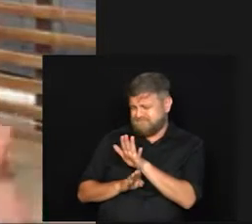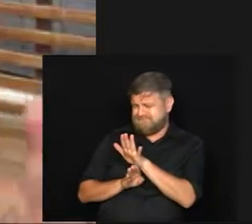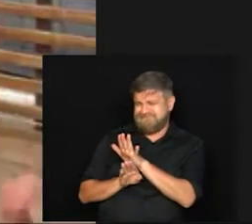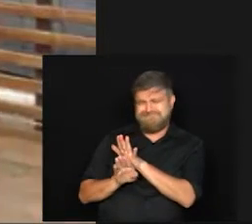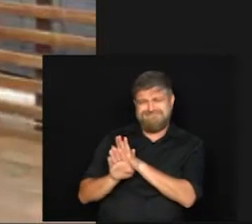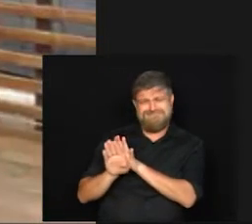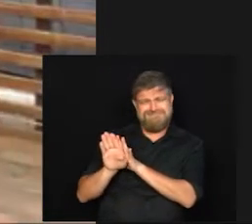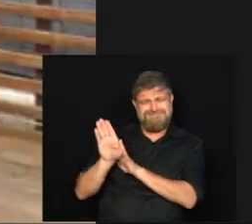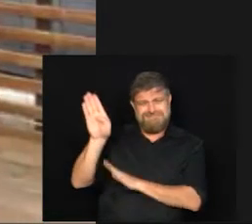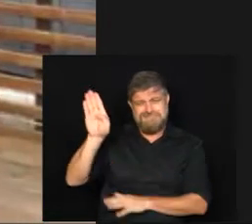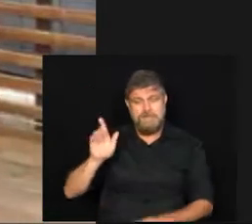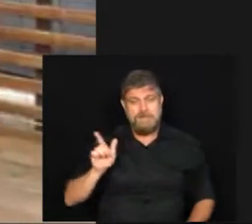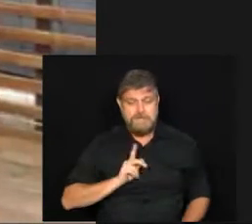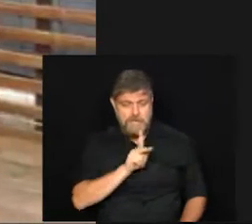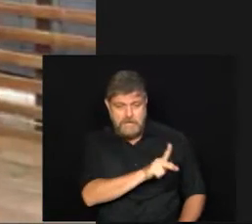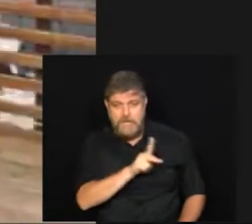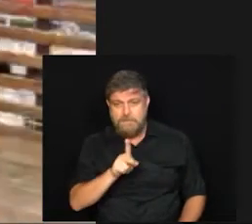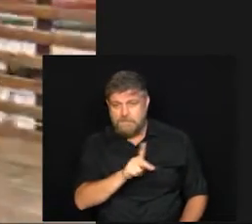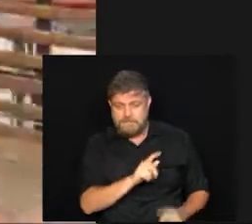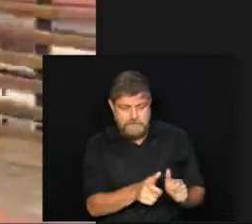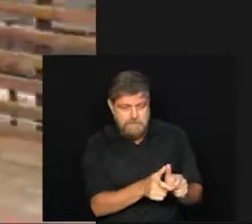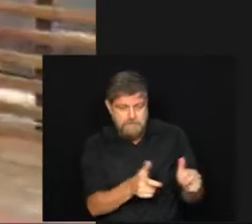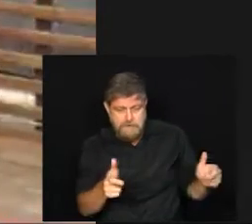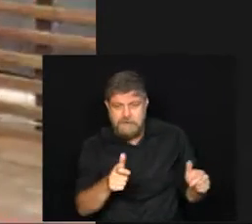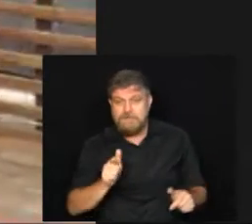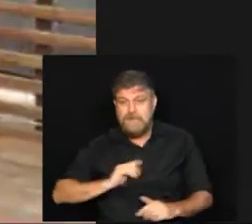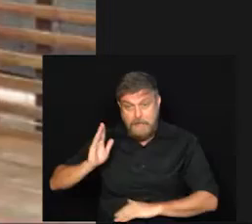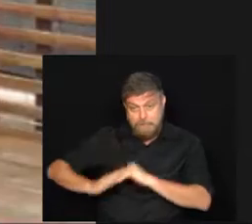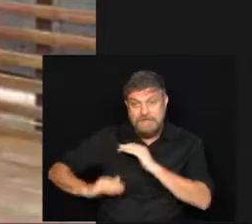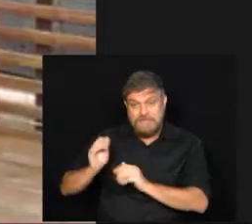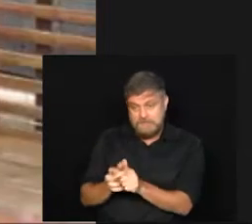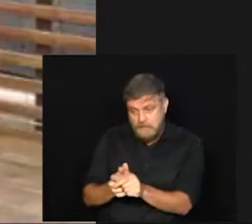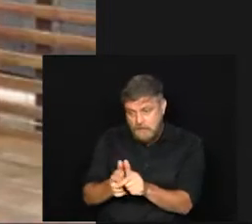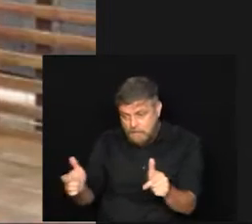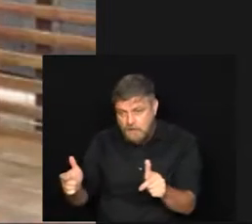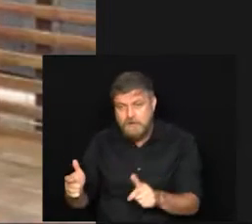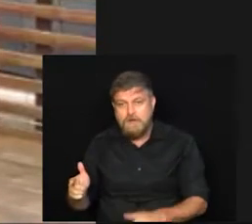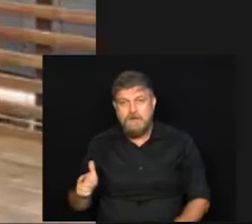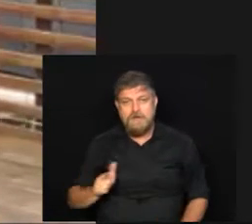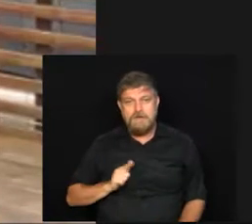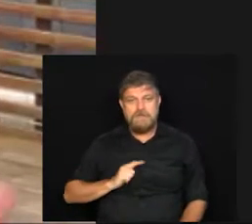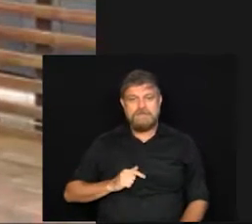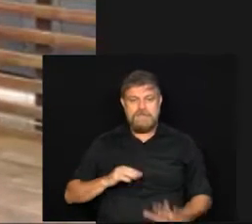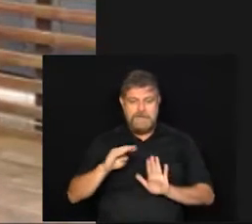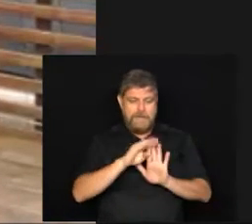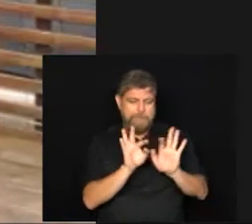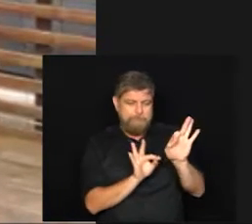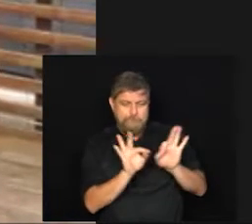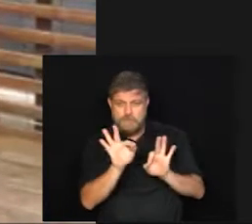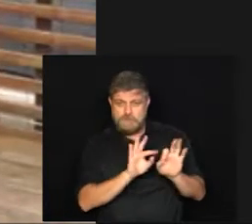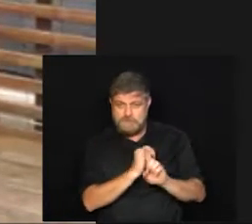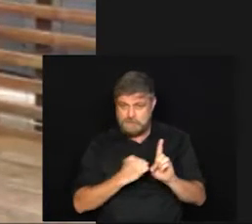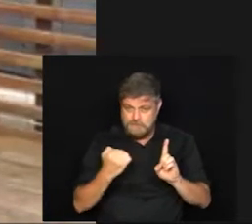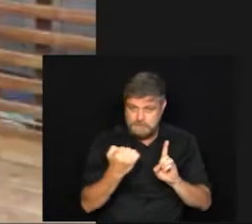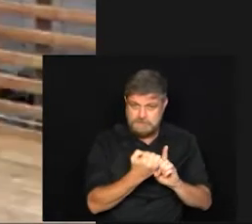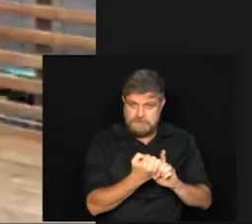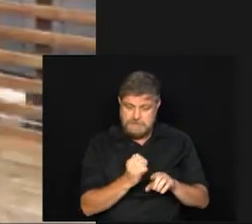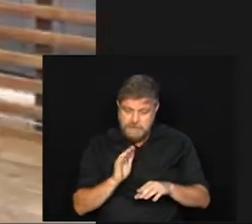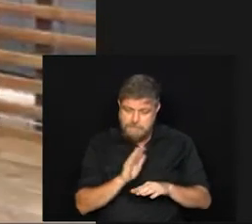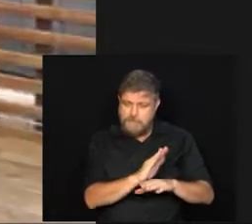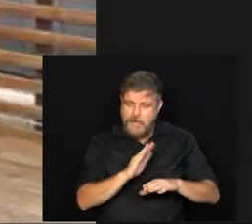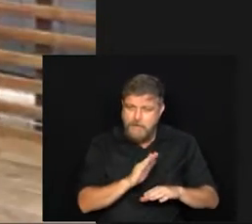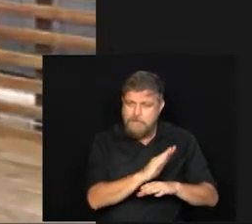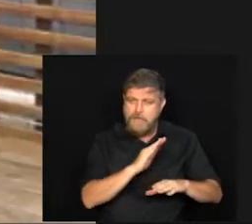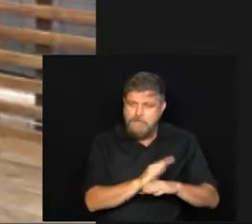onde inúmeros professores, inúmeros praticantes, existem inúmeros projetos sociais, enfim,